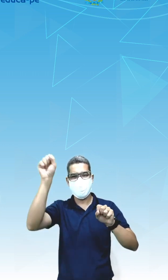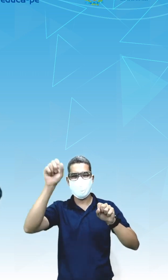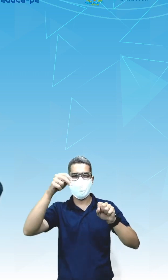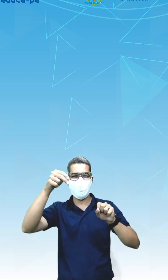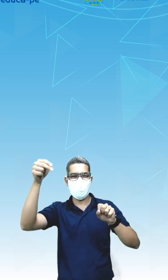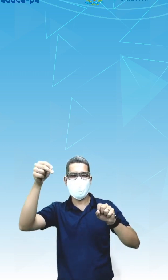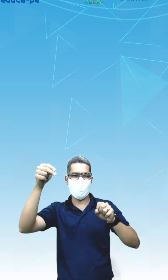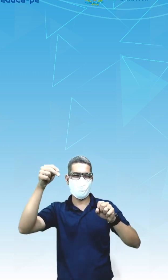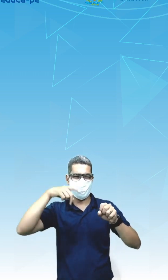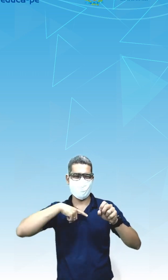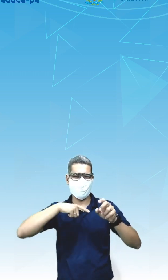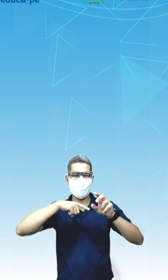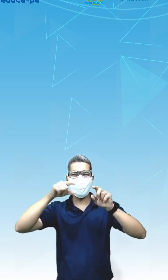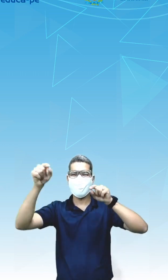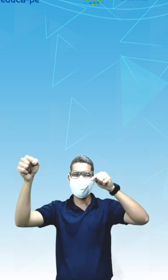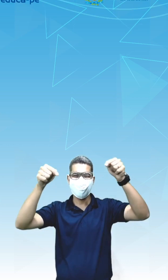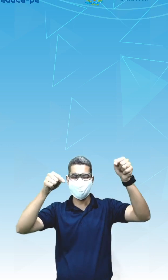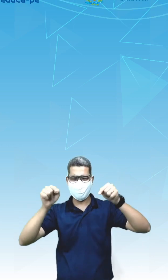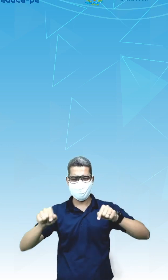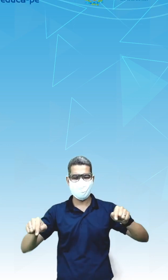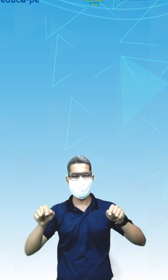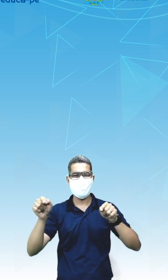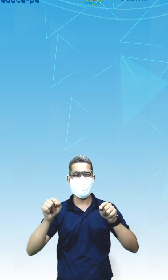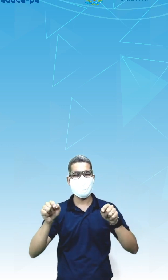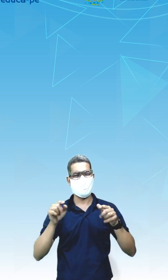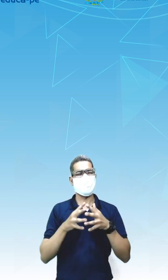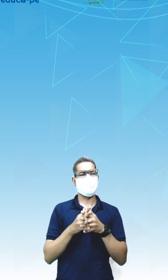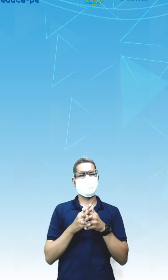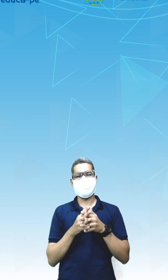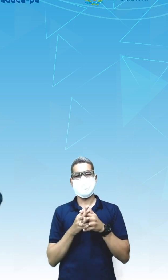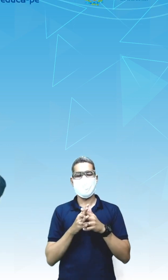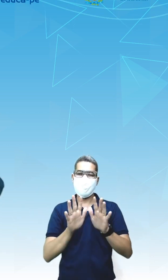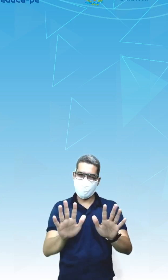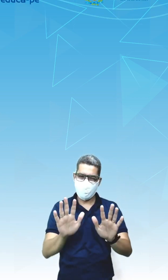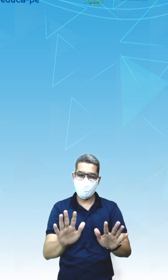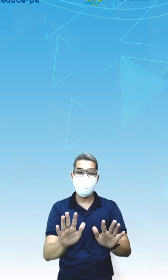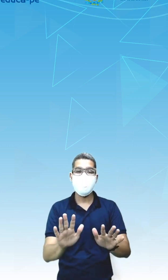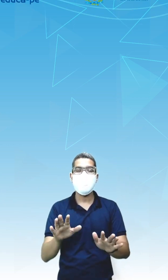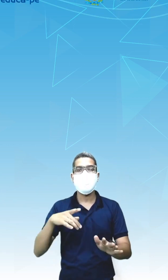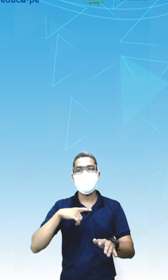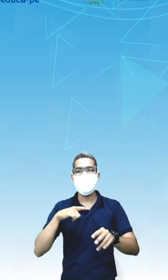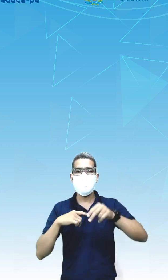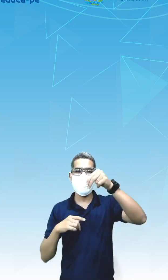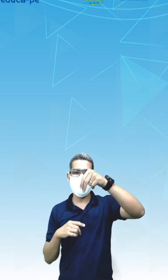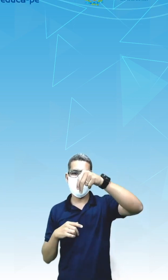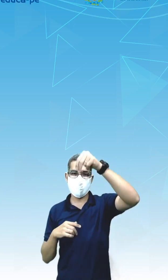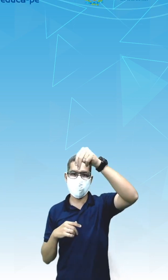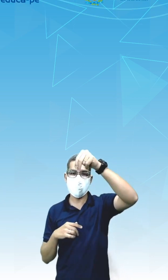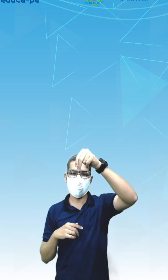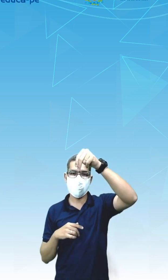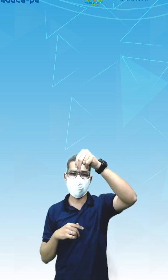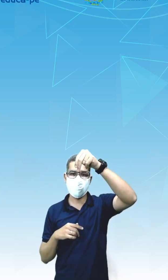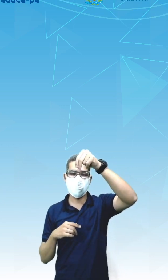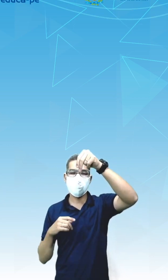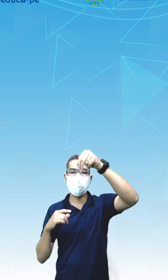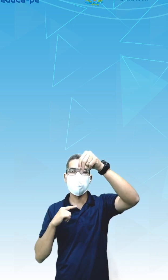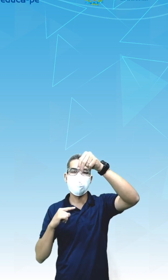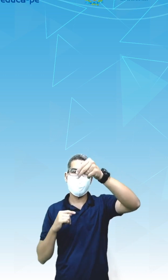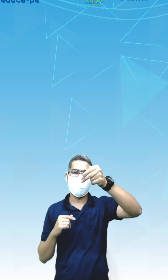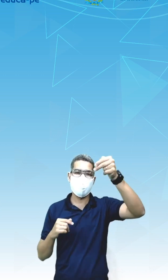atenção, também os pontos subcolaterais, que são nor-nortes,